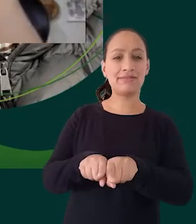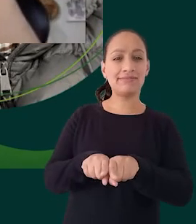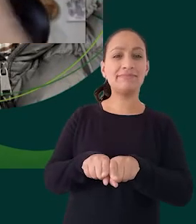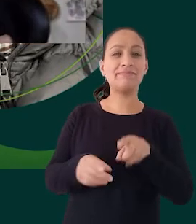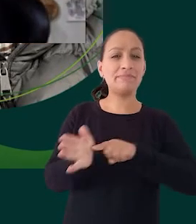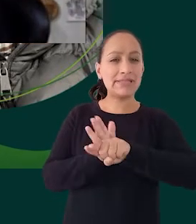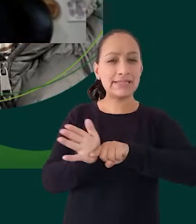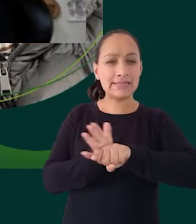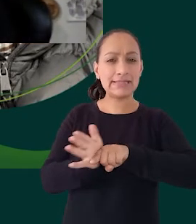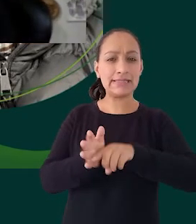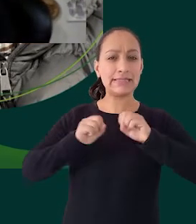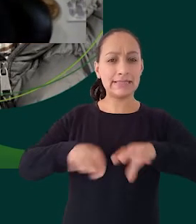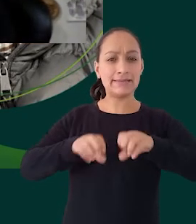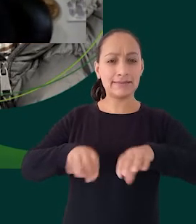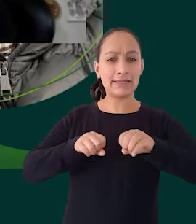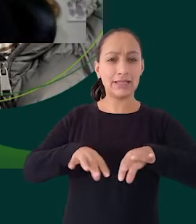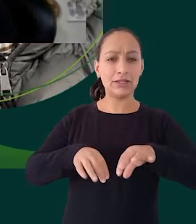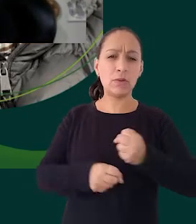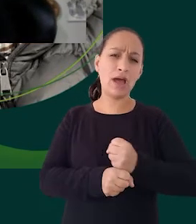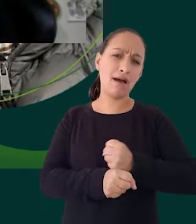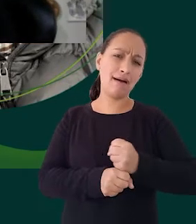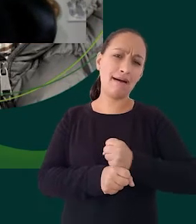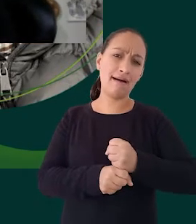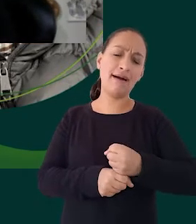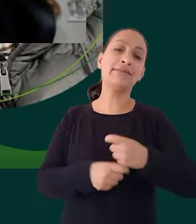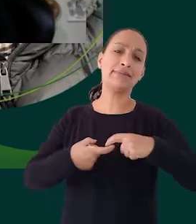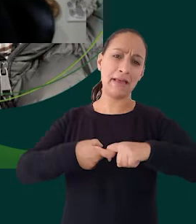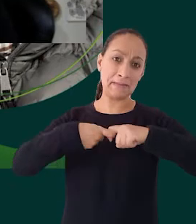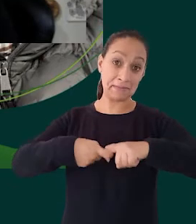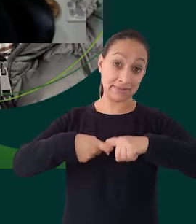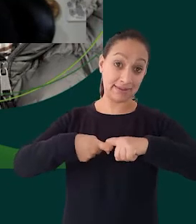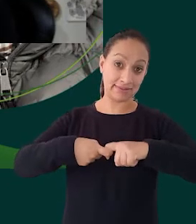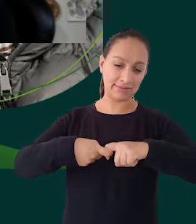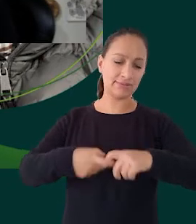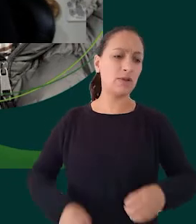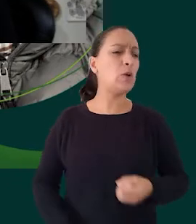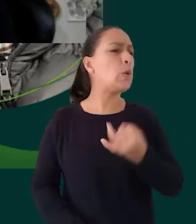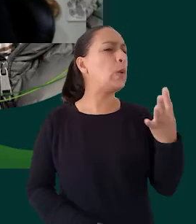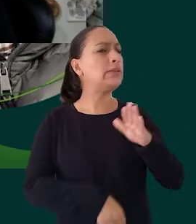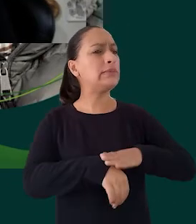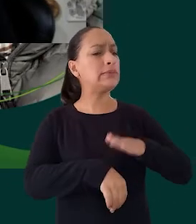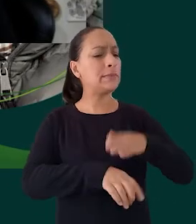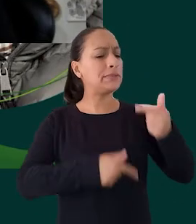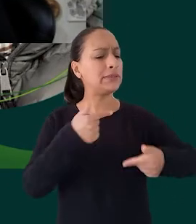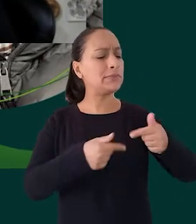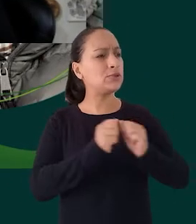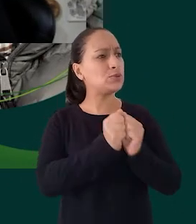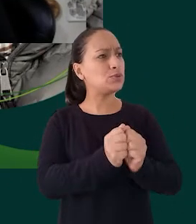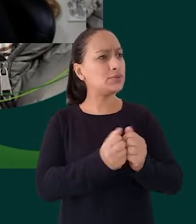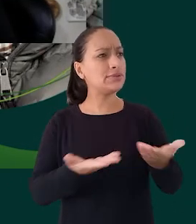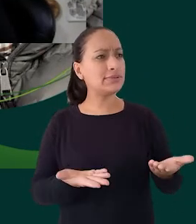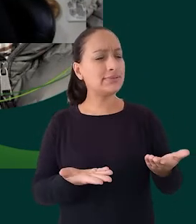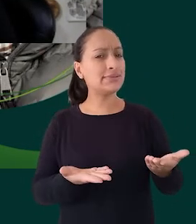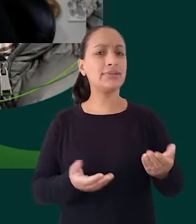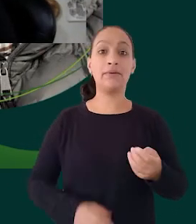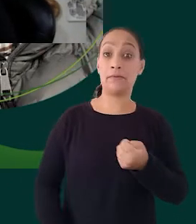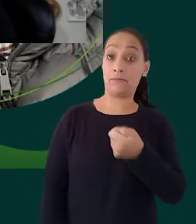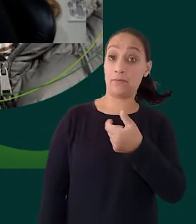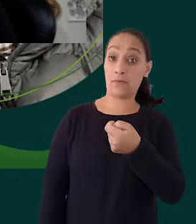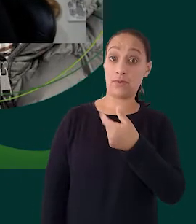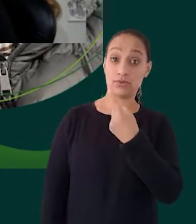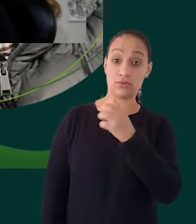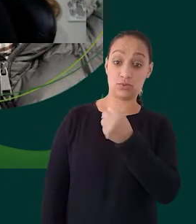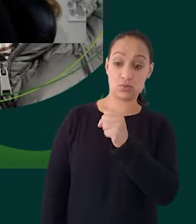ensino e de longa data de amizade, né? São quantos anos de trabalho conjunto? São quase